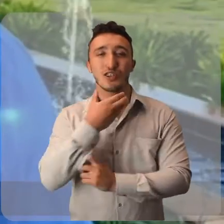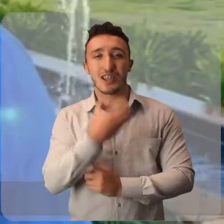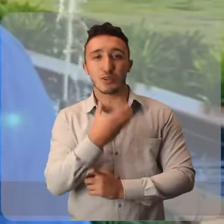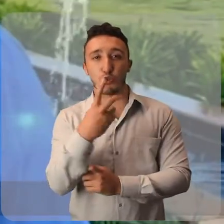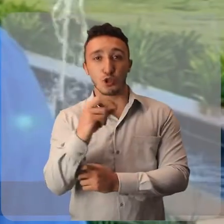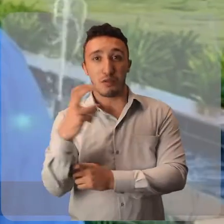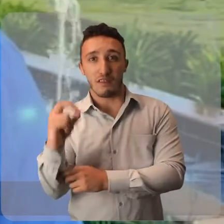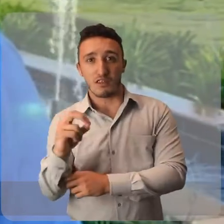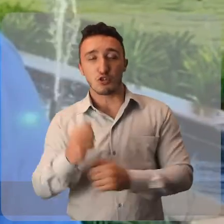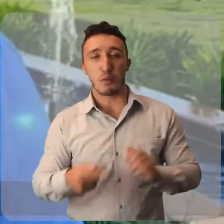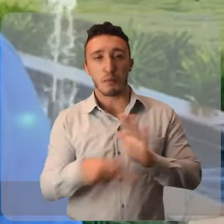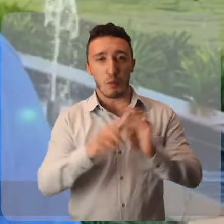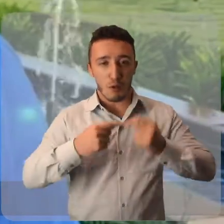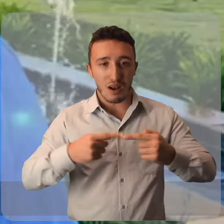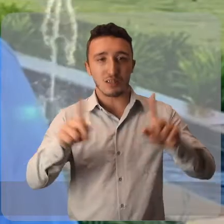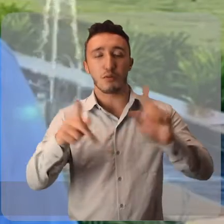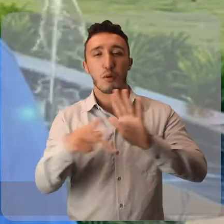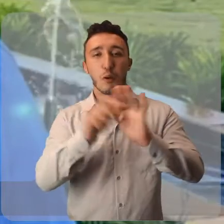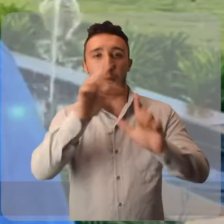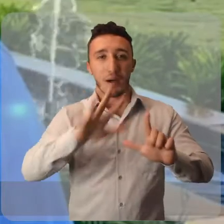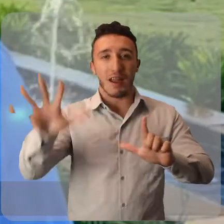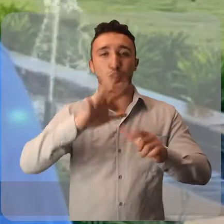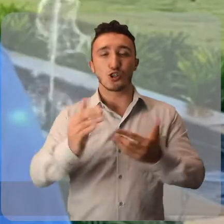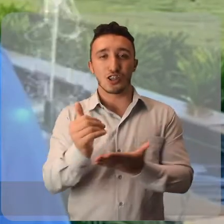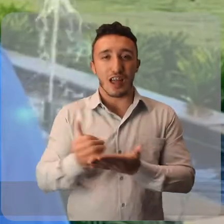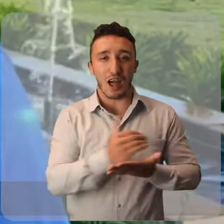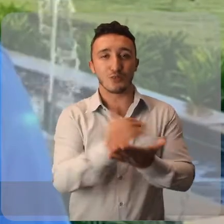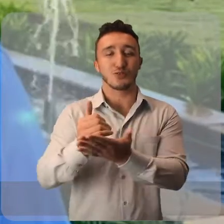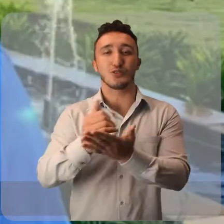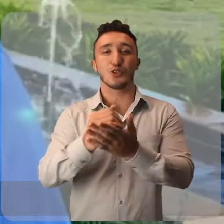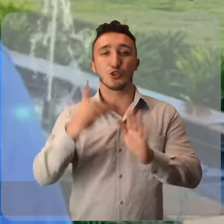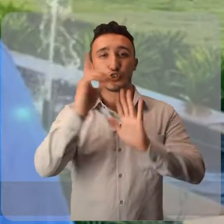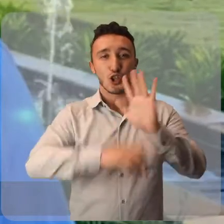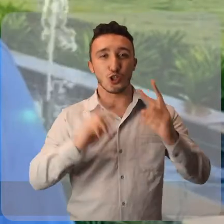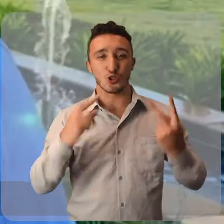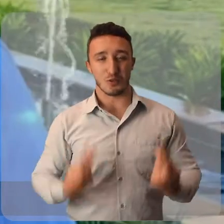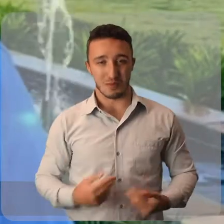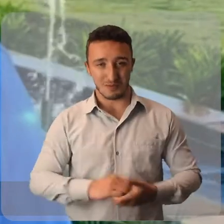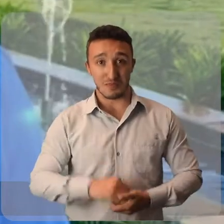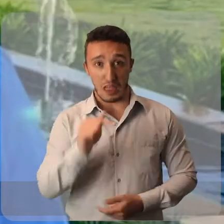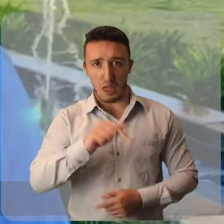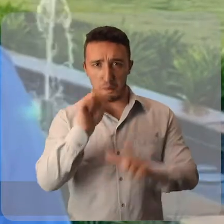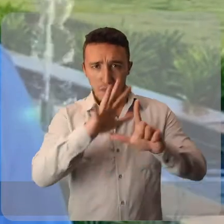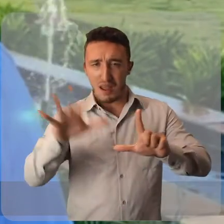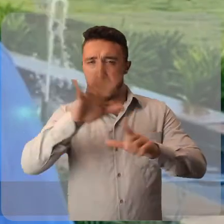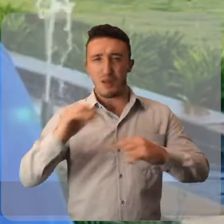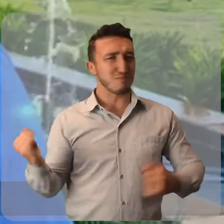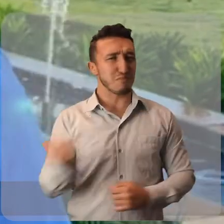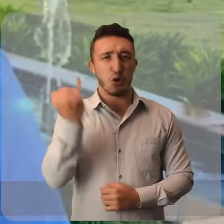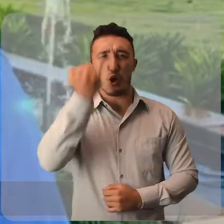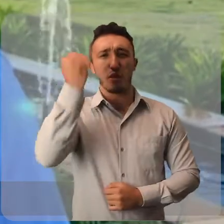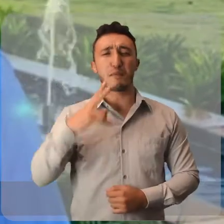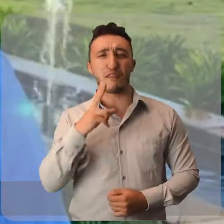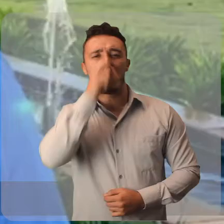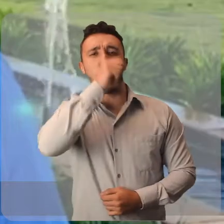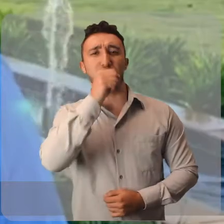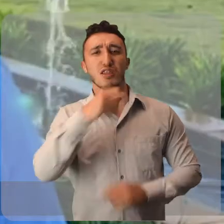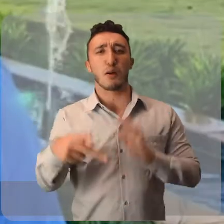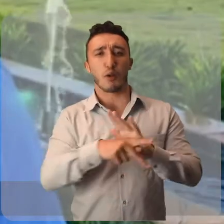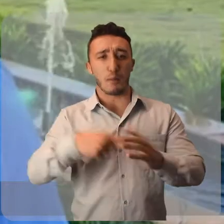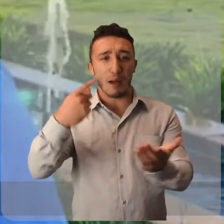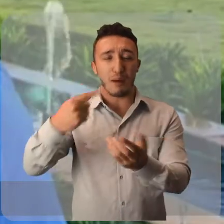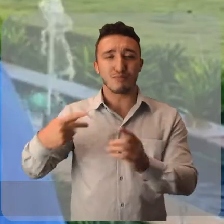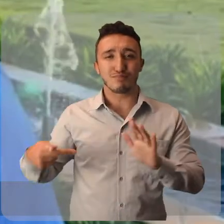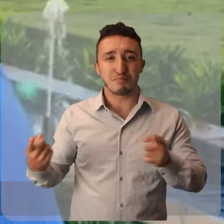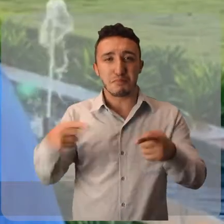dezembro de 2020, o lançamento do painel de dados da Ouvidoria Nacional de Direitos Humanos. É um painel que é extremamente importante para